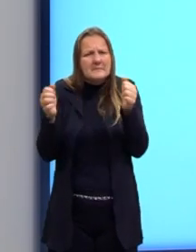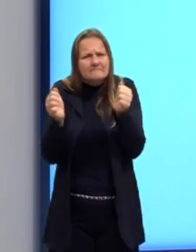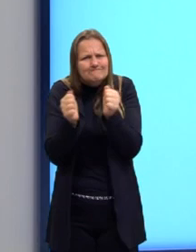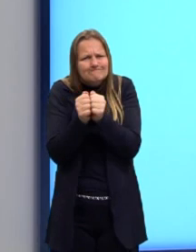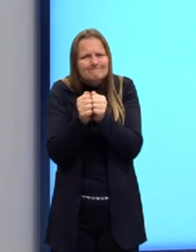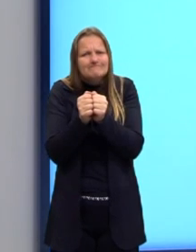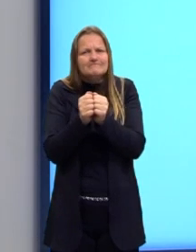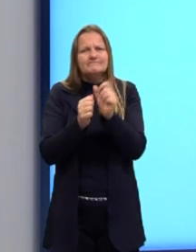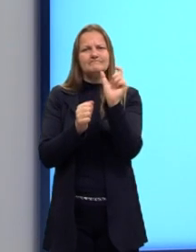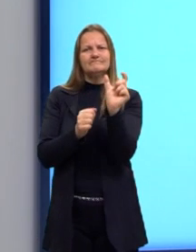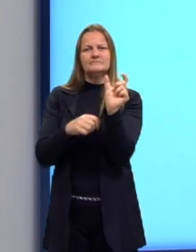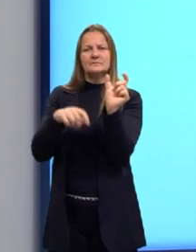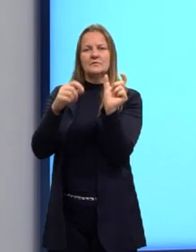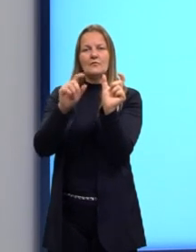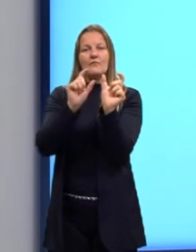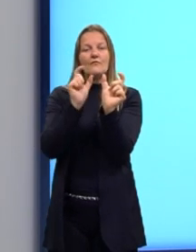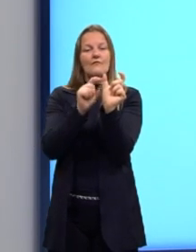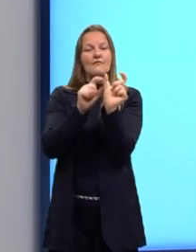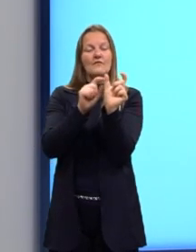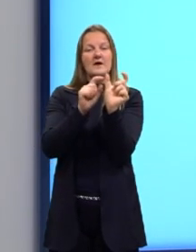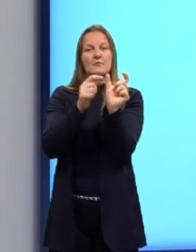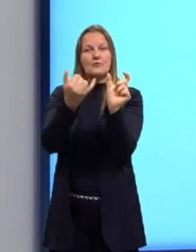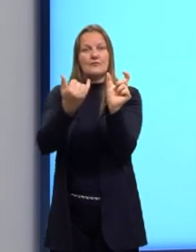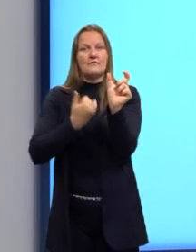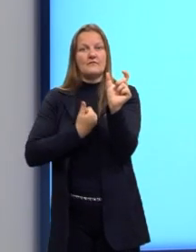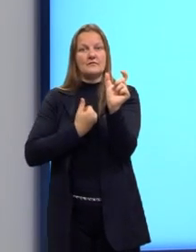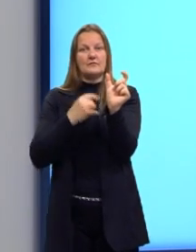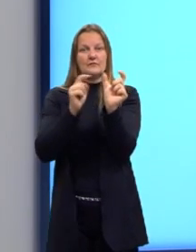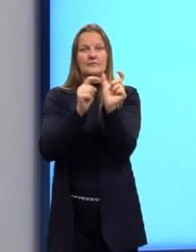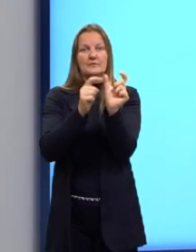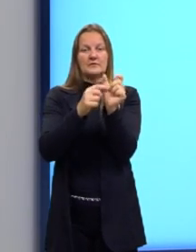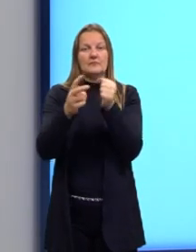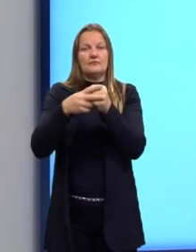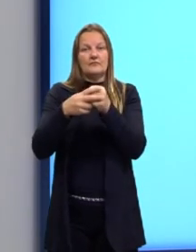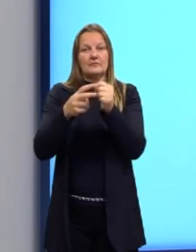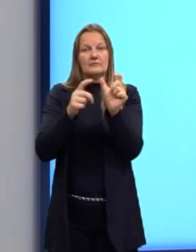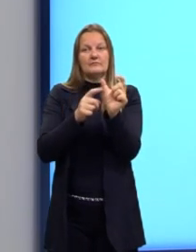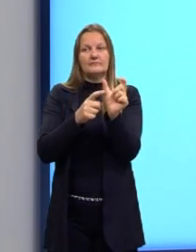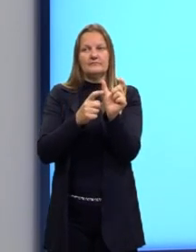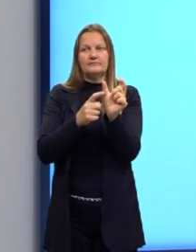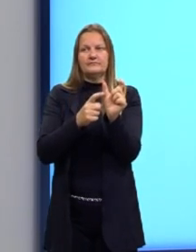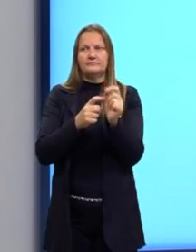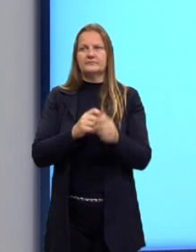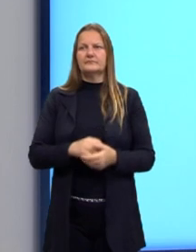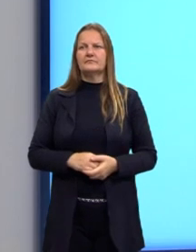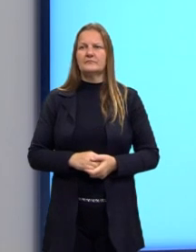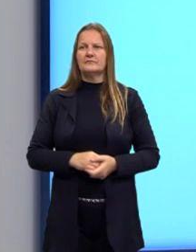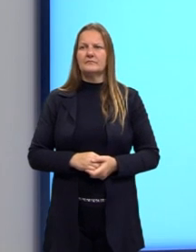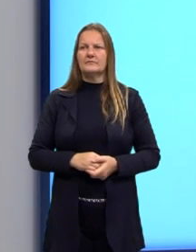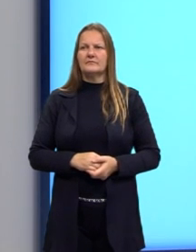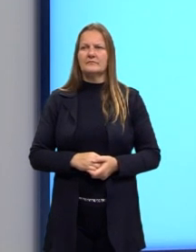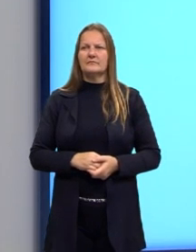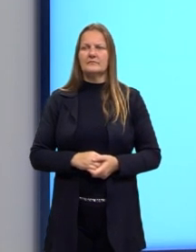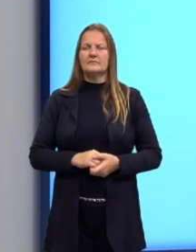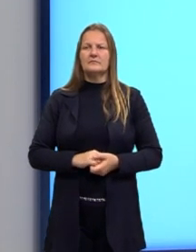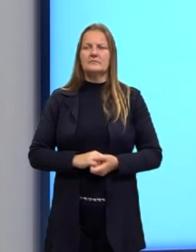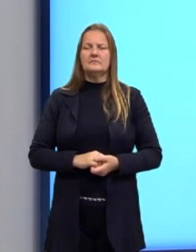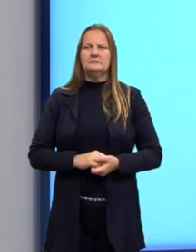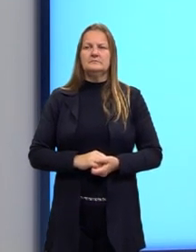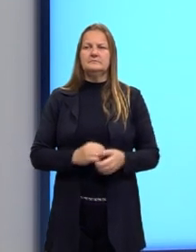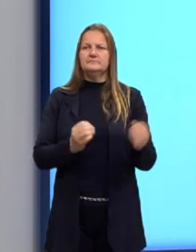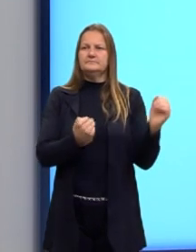o verbo também quer me dizer tá Então olha aqui um exemplo chicoul